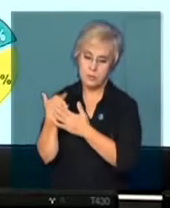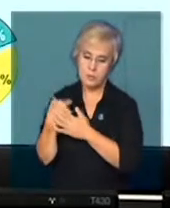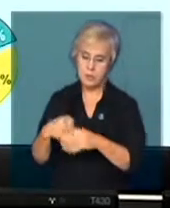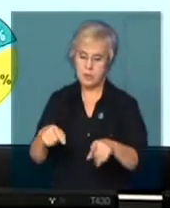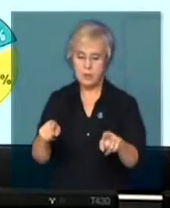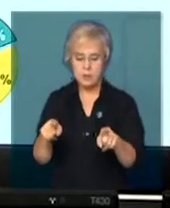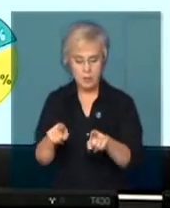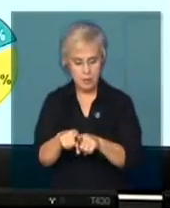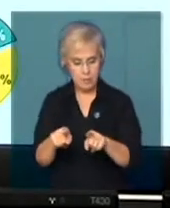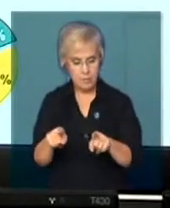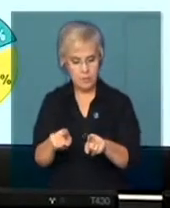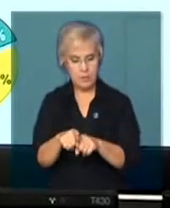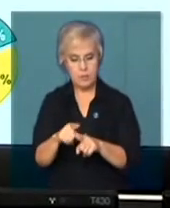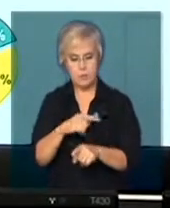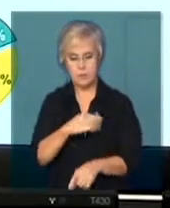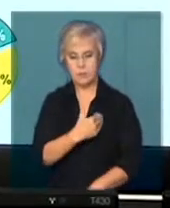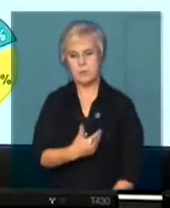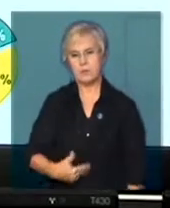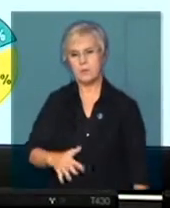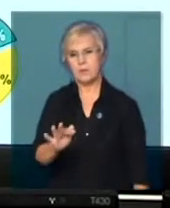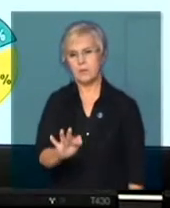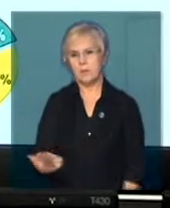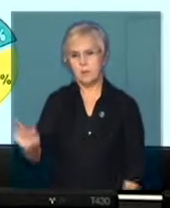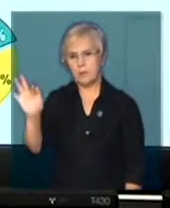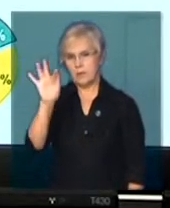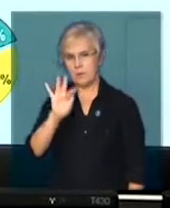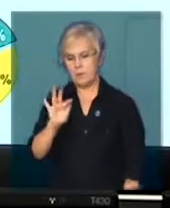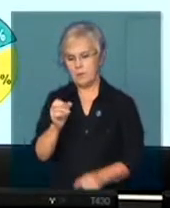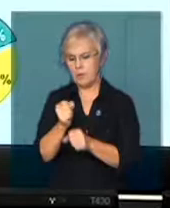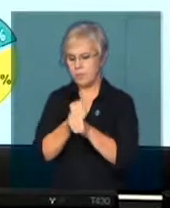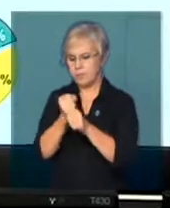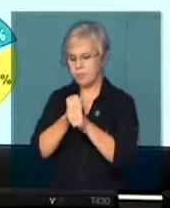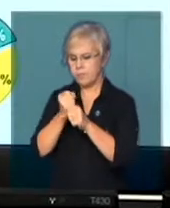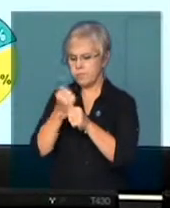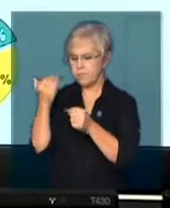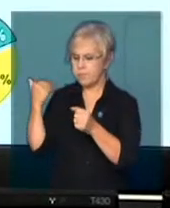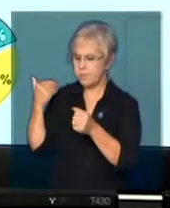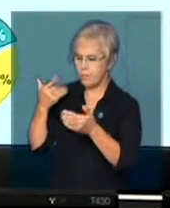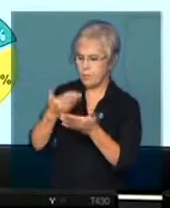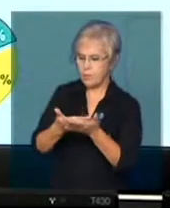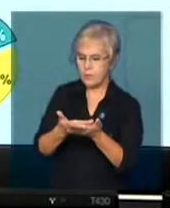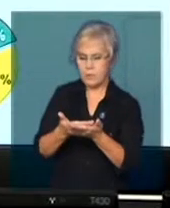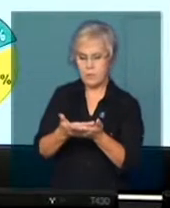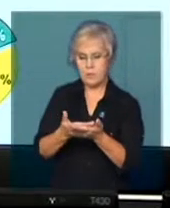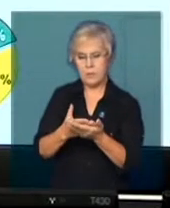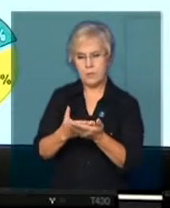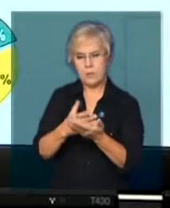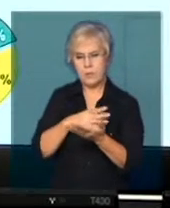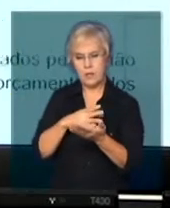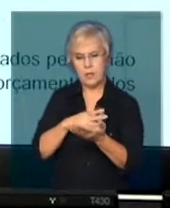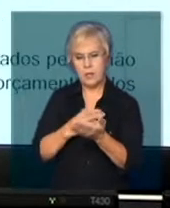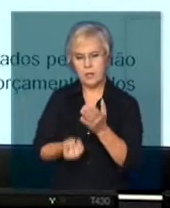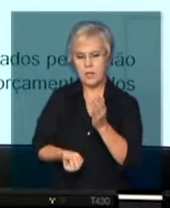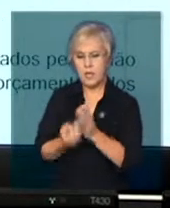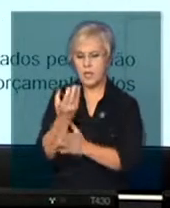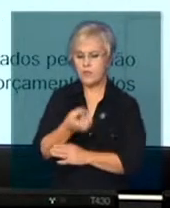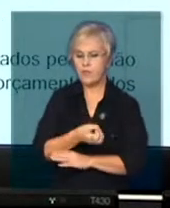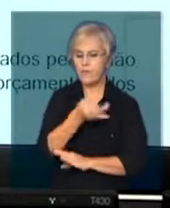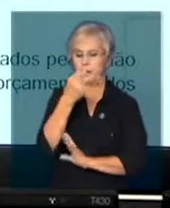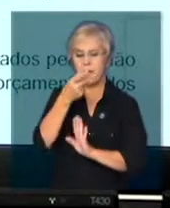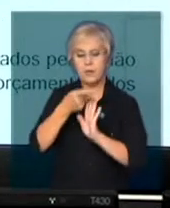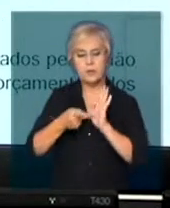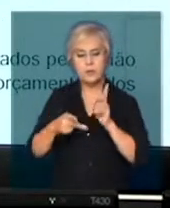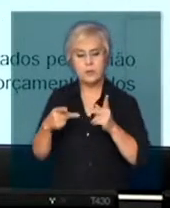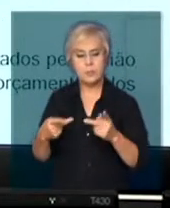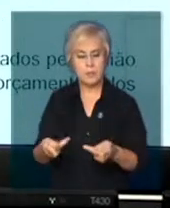também que o governo federal, nos últimos anos, vem lançando diversos programas